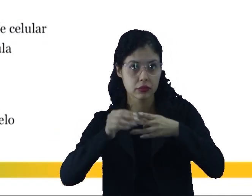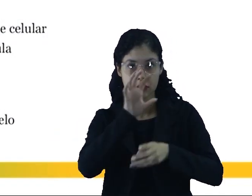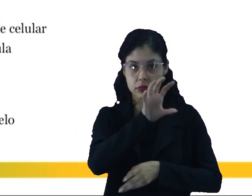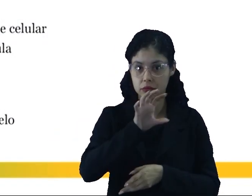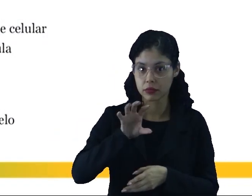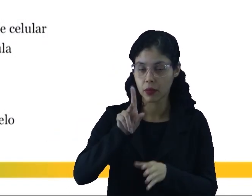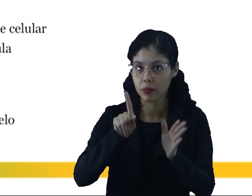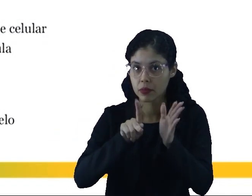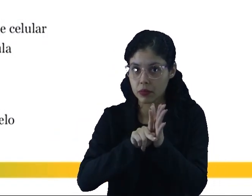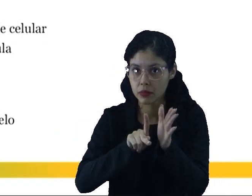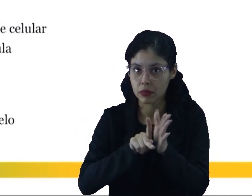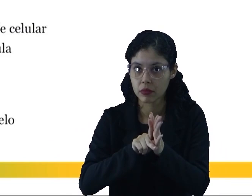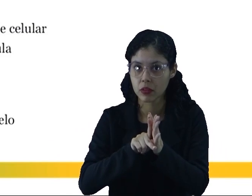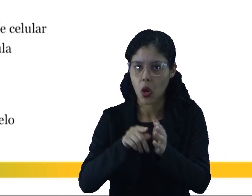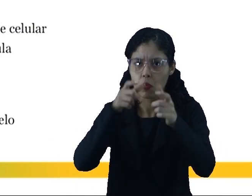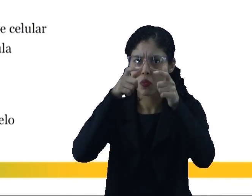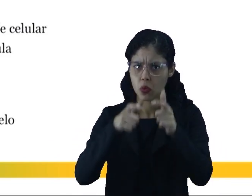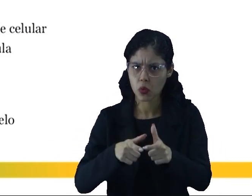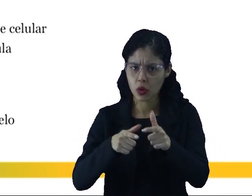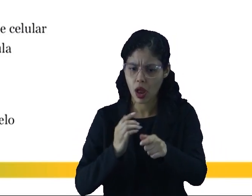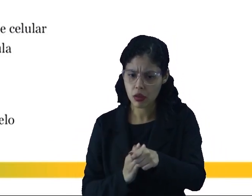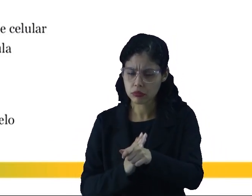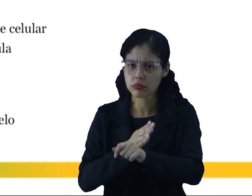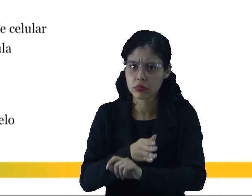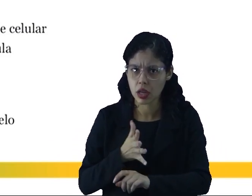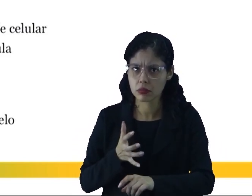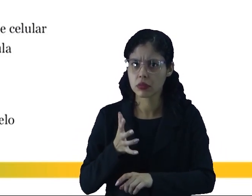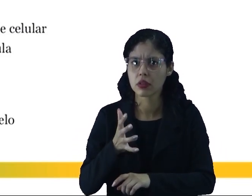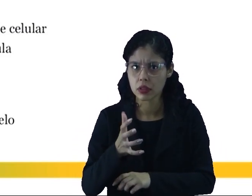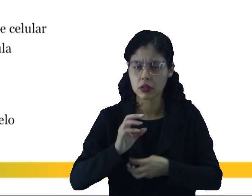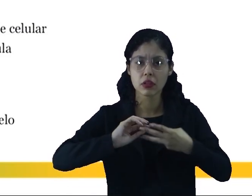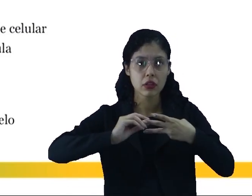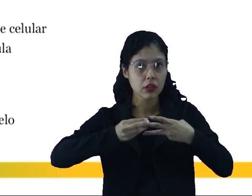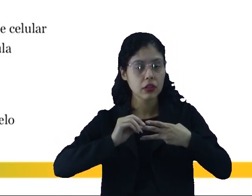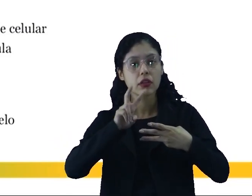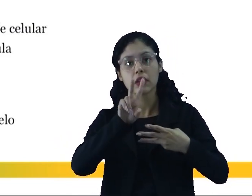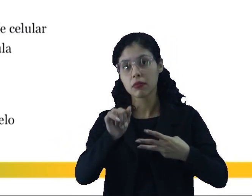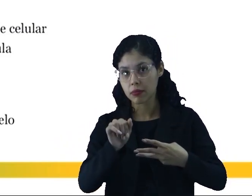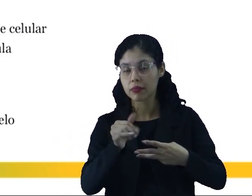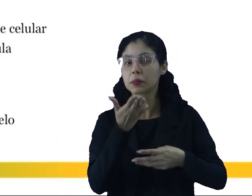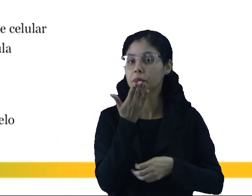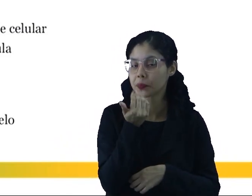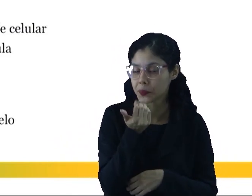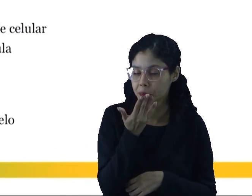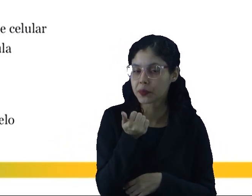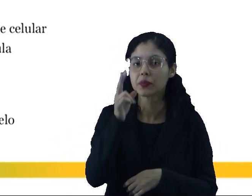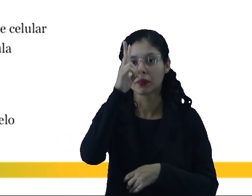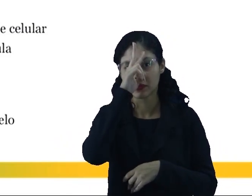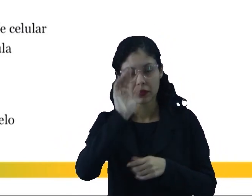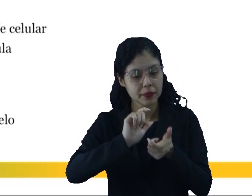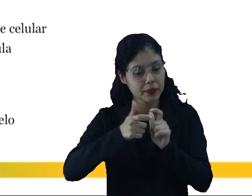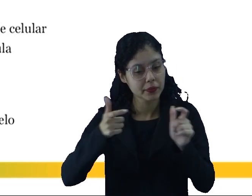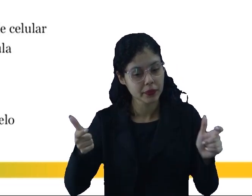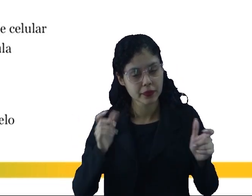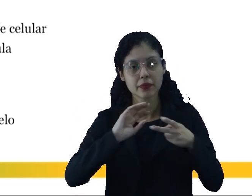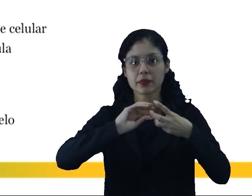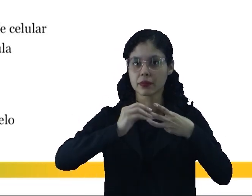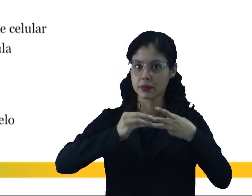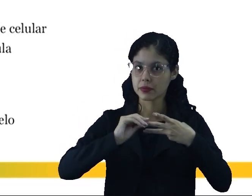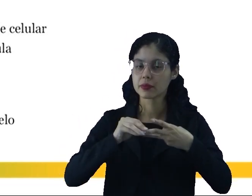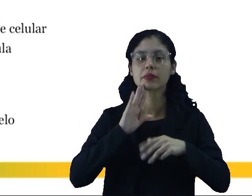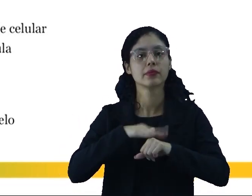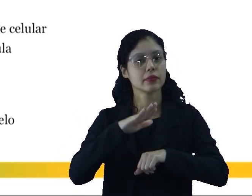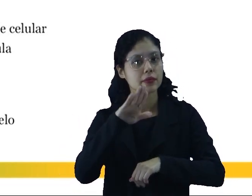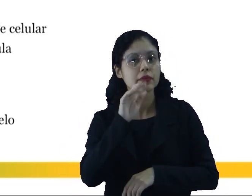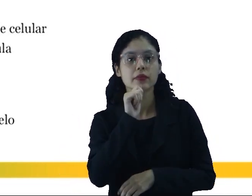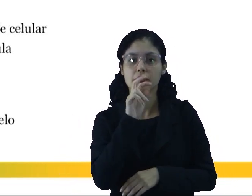região específica por onde essa bactéria, né, essa célula procariótica, ela vai se alimentar. Lembrando que a maioria das células